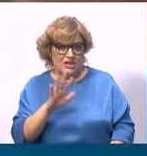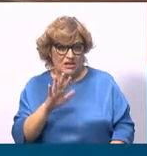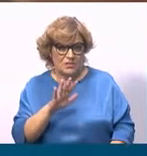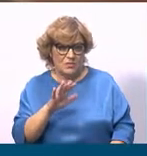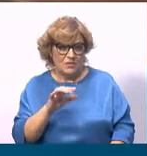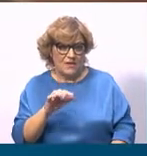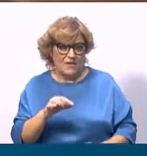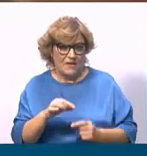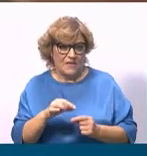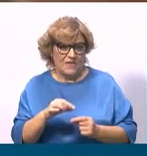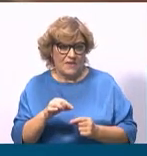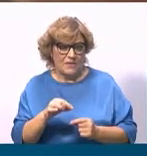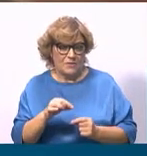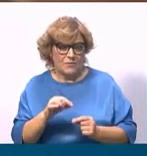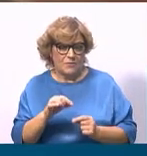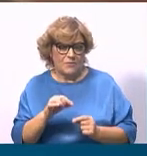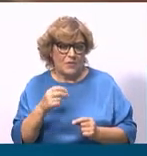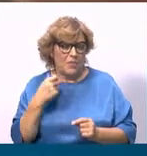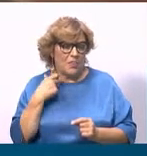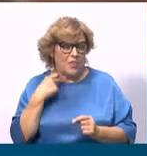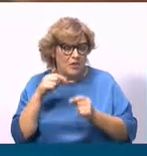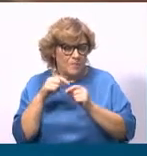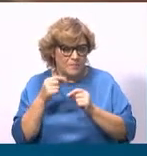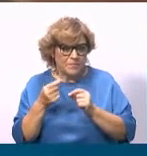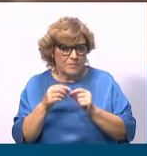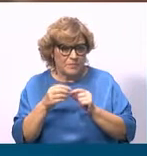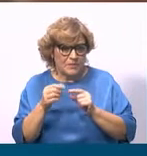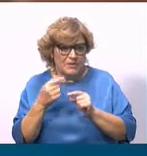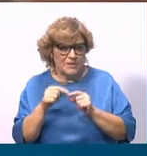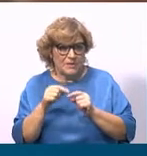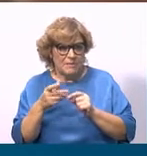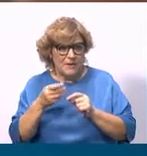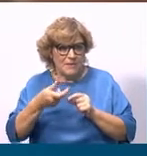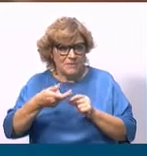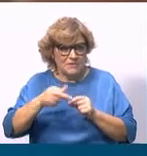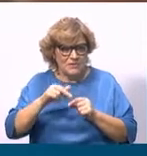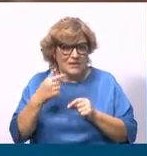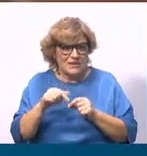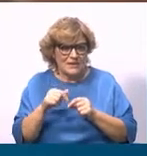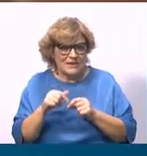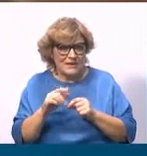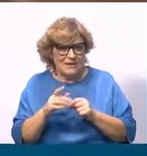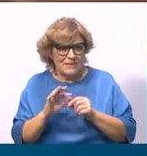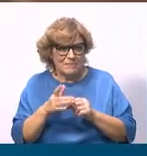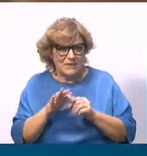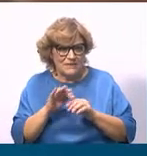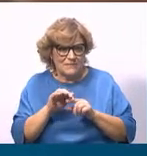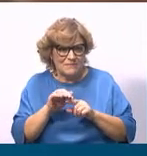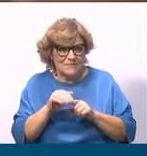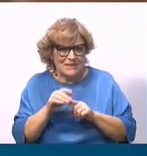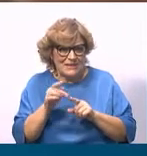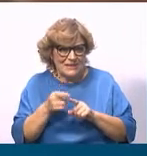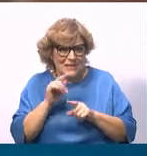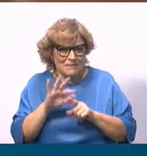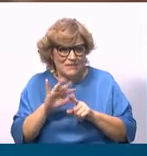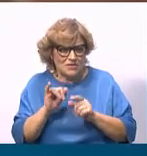dedo pequenino, está absolutamente rodado e mais, permitam uma expressão, metido para dentro. Para toda a gente entender. É como se